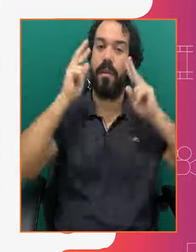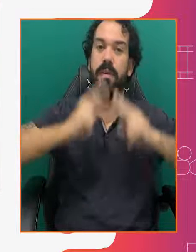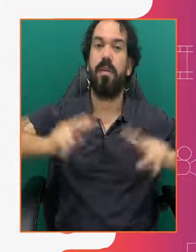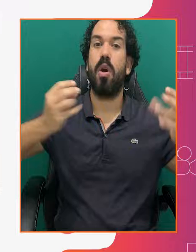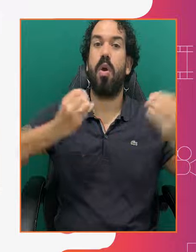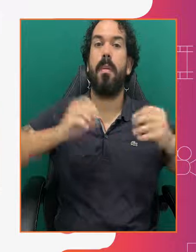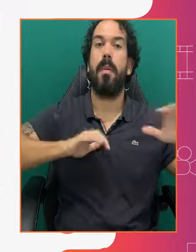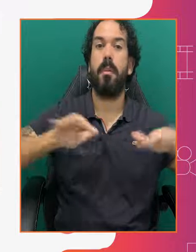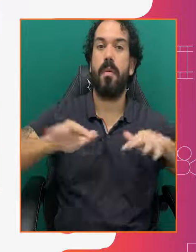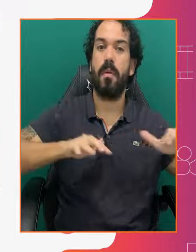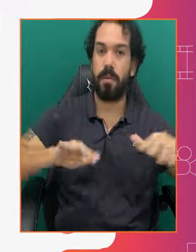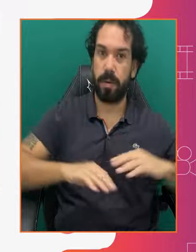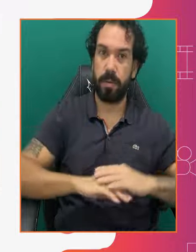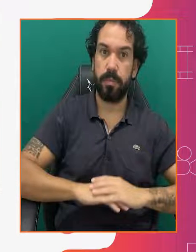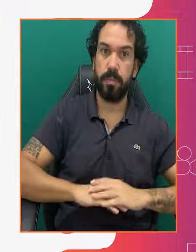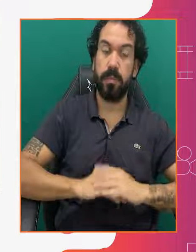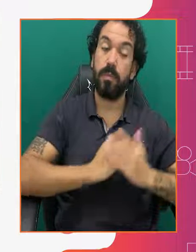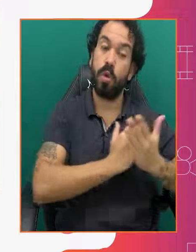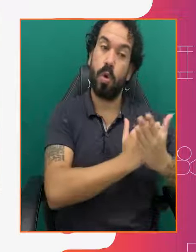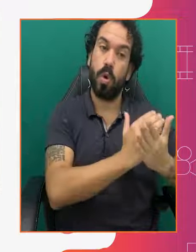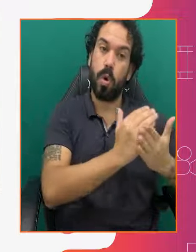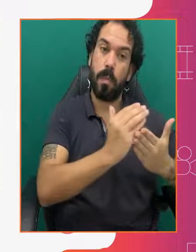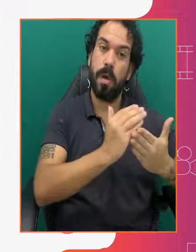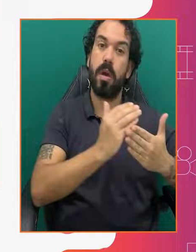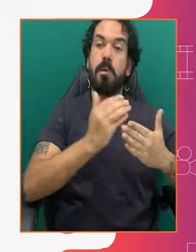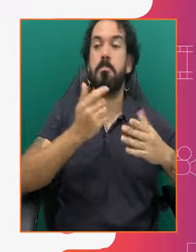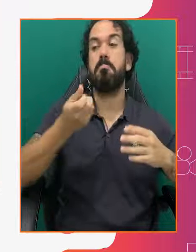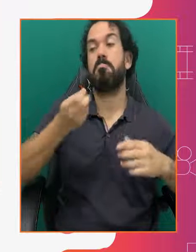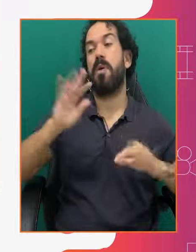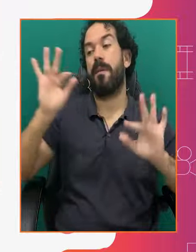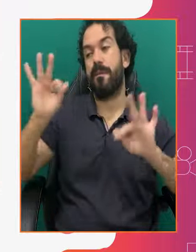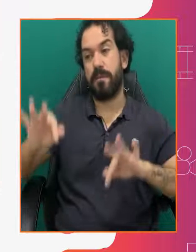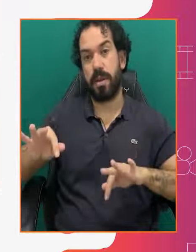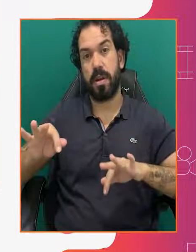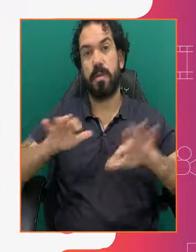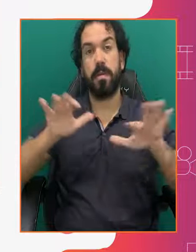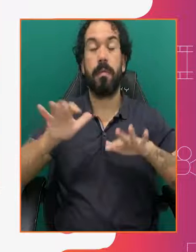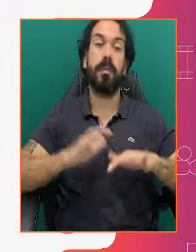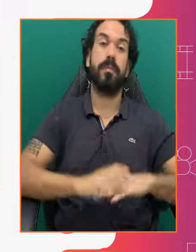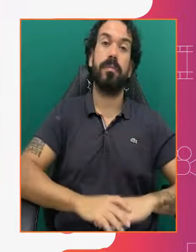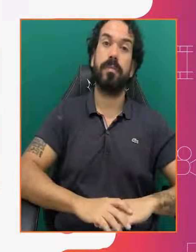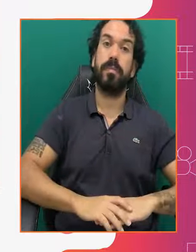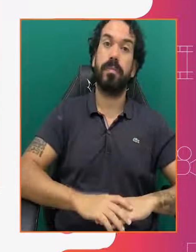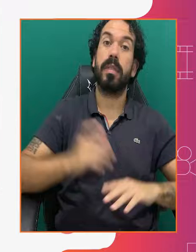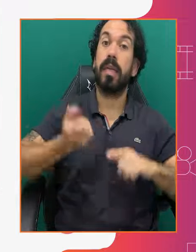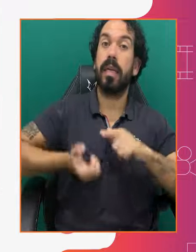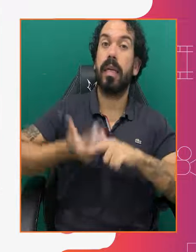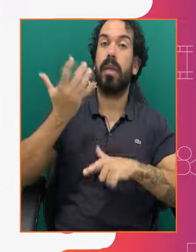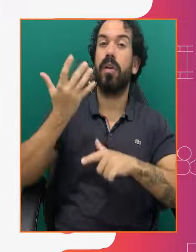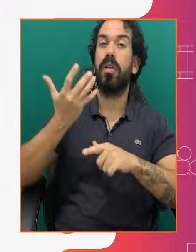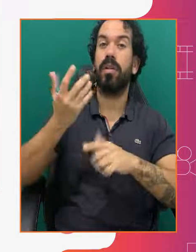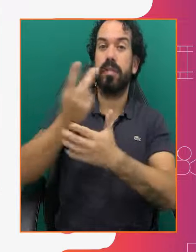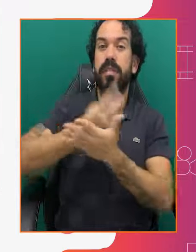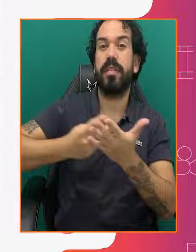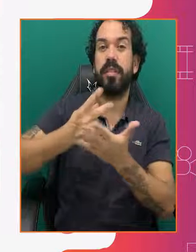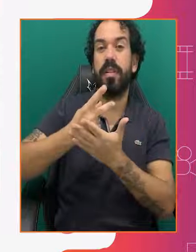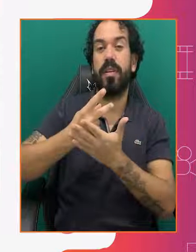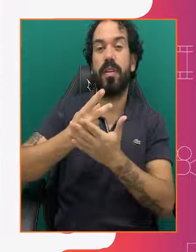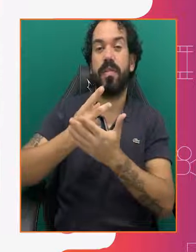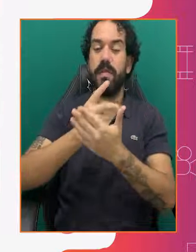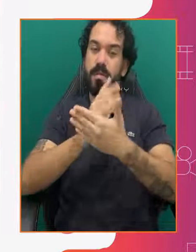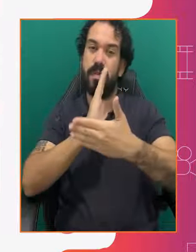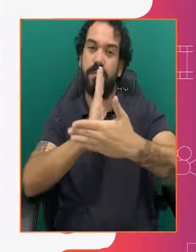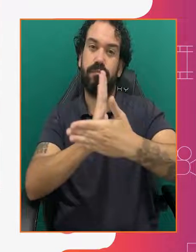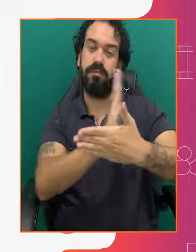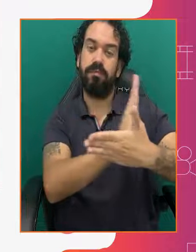na visualização dos movimentos, no início ou no término das ações, criando os desenhos chaves,